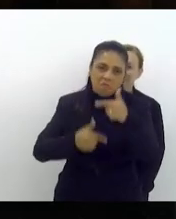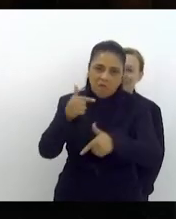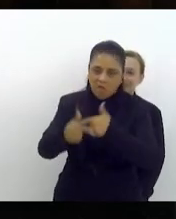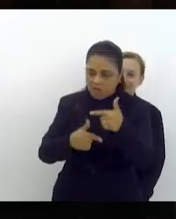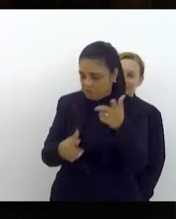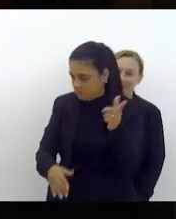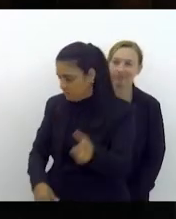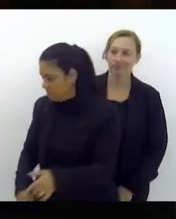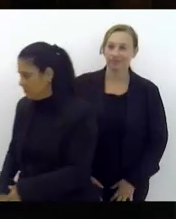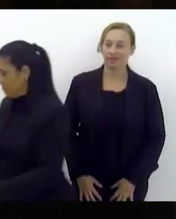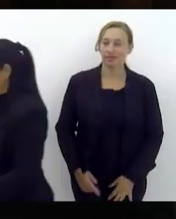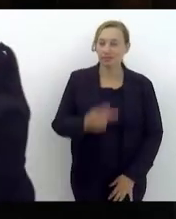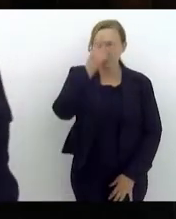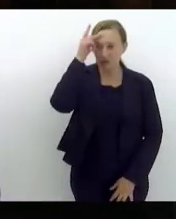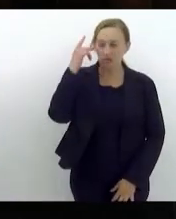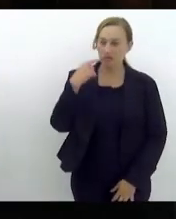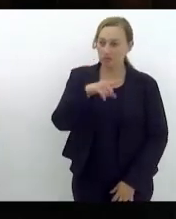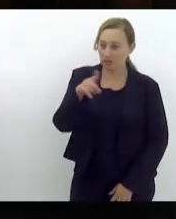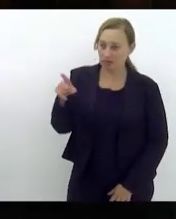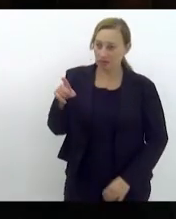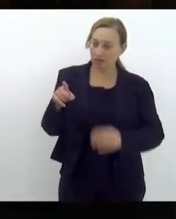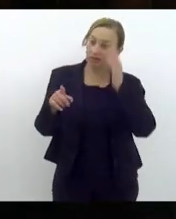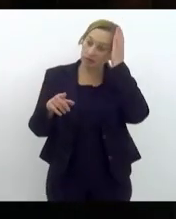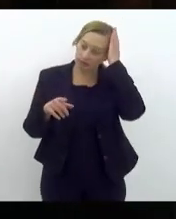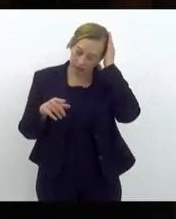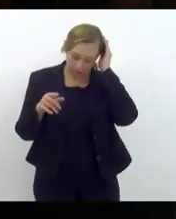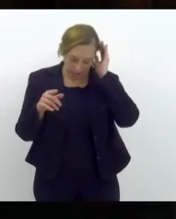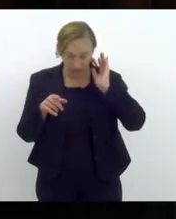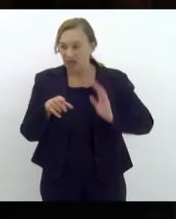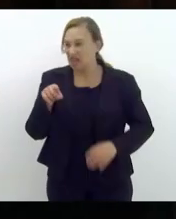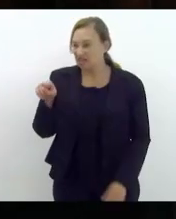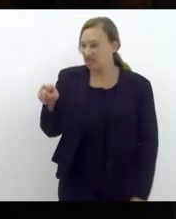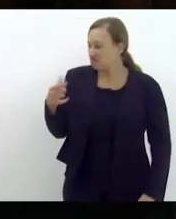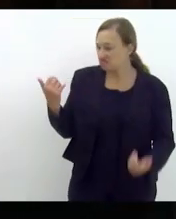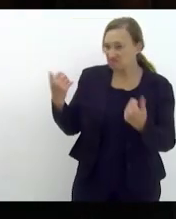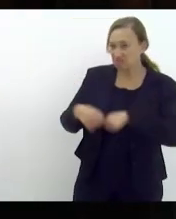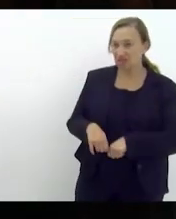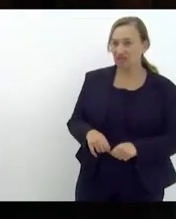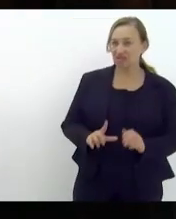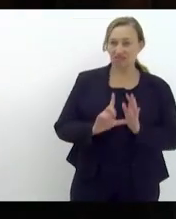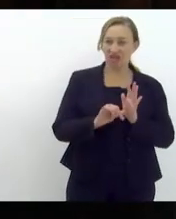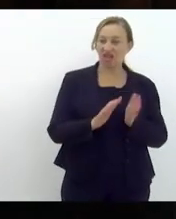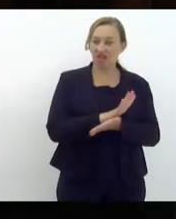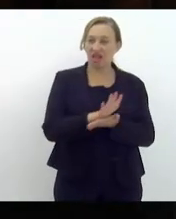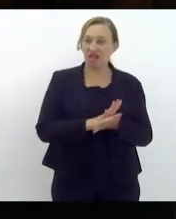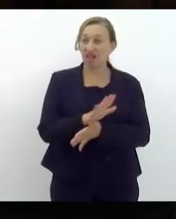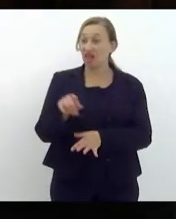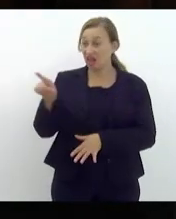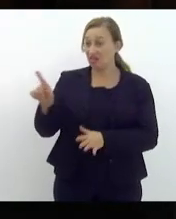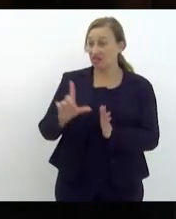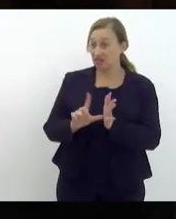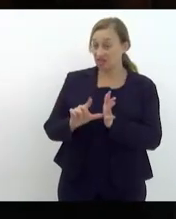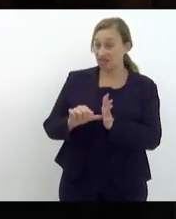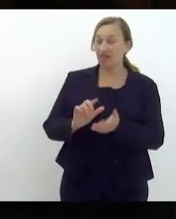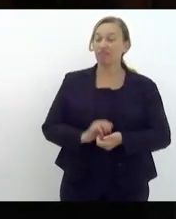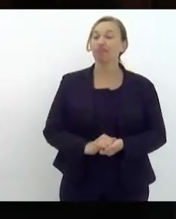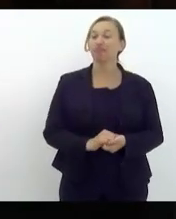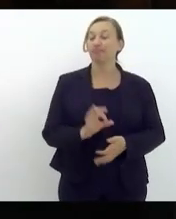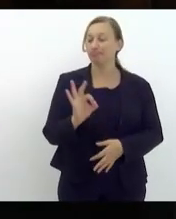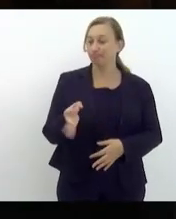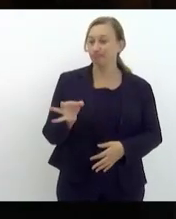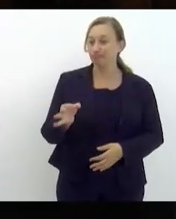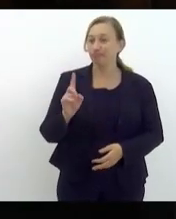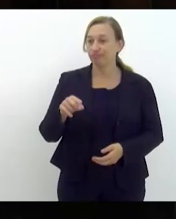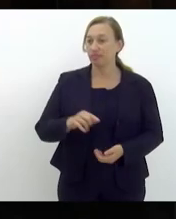que você fala assim ó esse aí você não precisa nem atrasar que vai se atrasar sozinho é exatamente